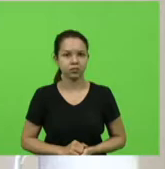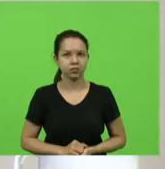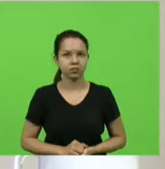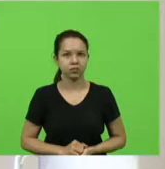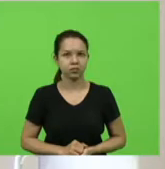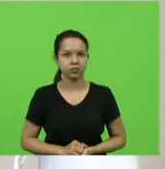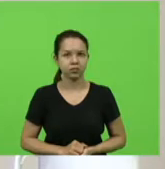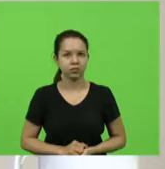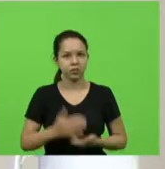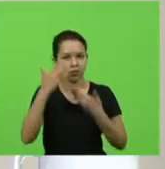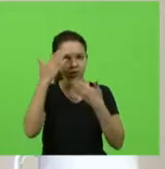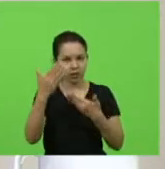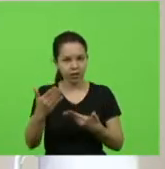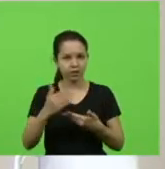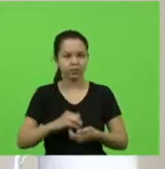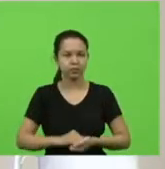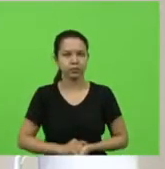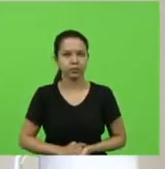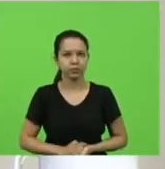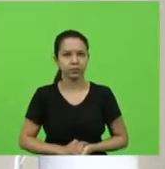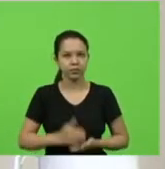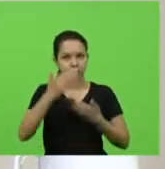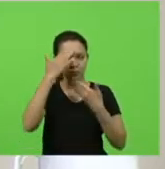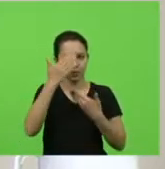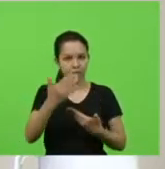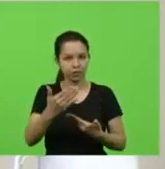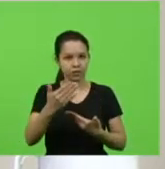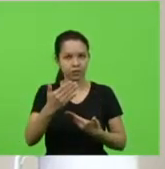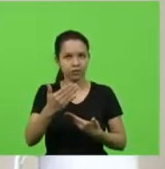Obrigado. Obrigado, deputada Campagnolo.